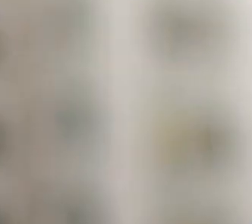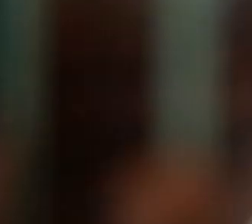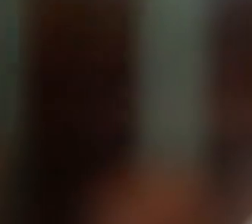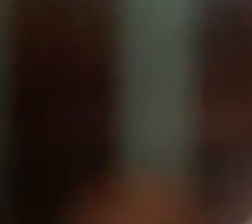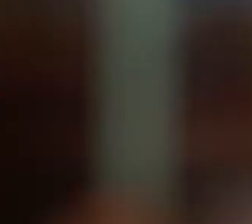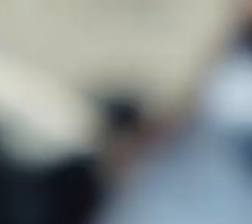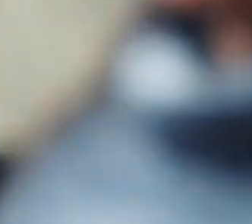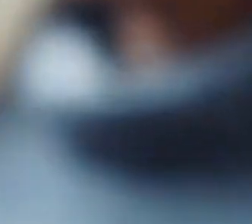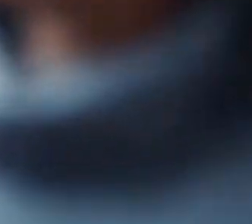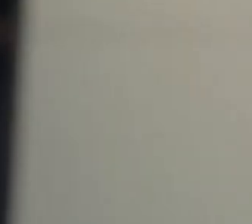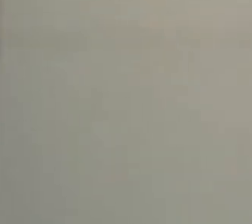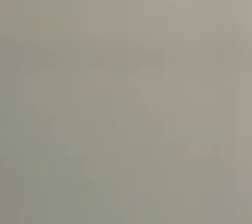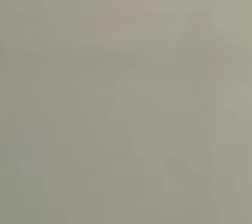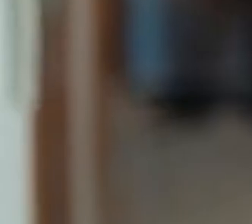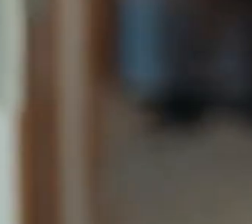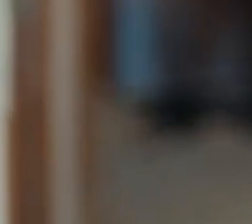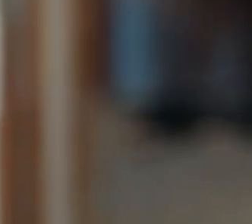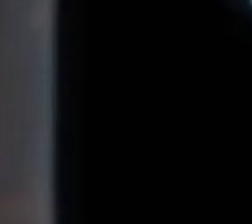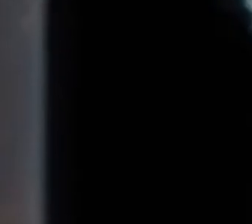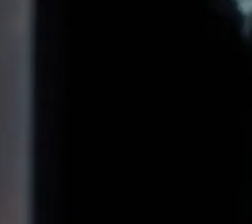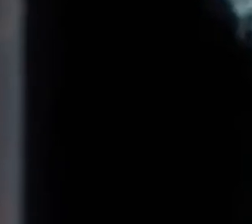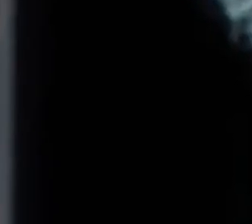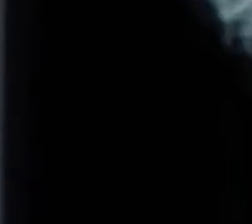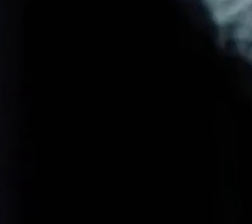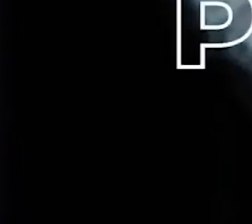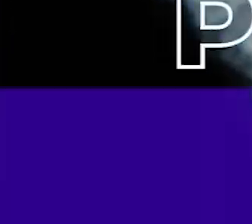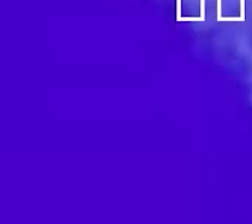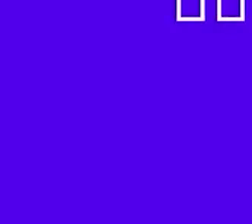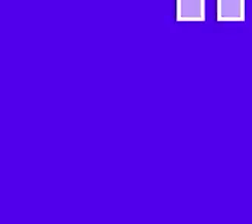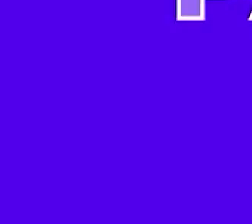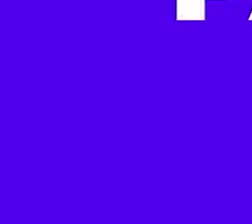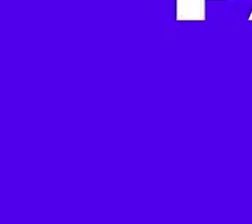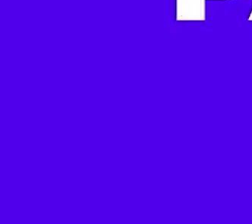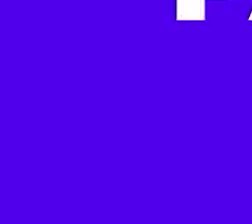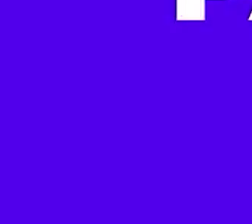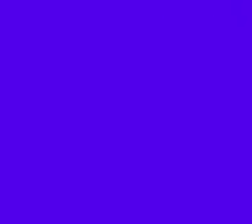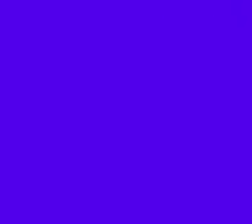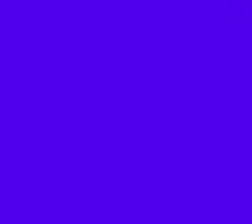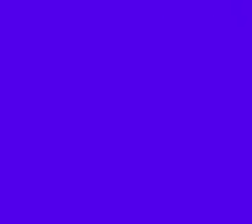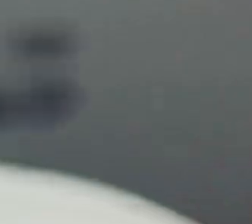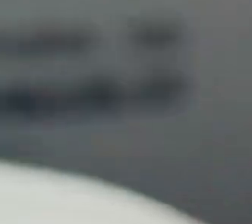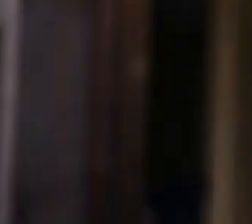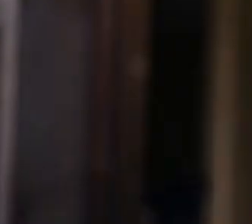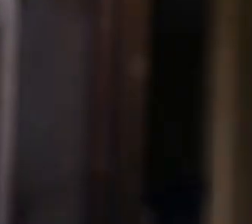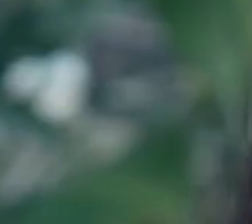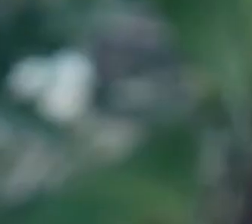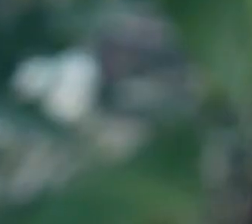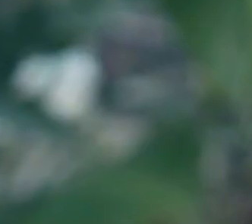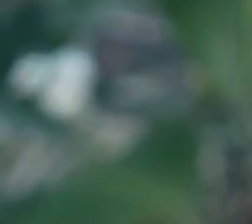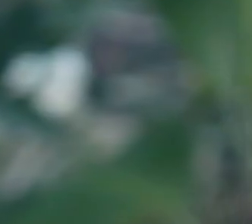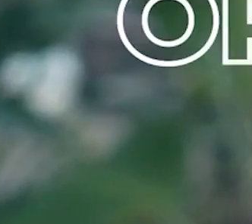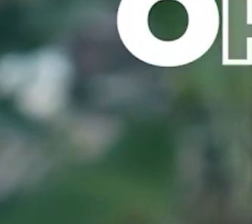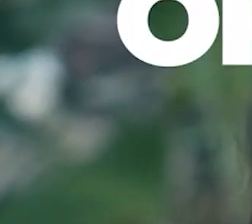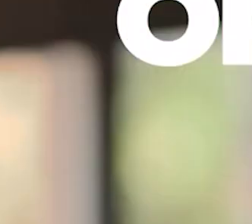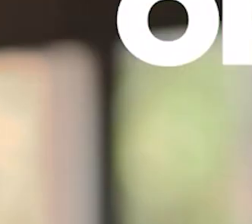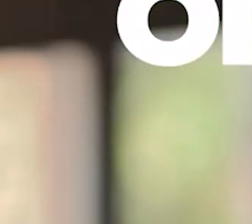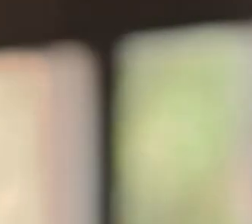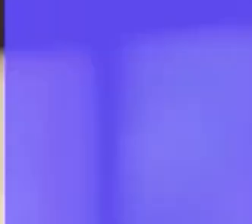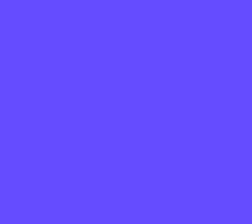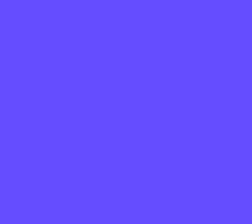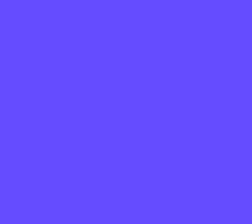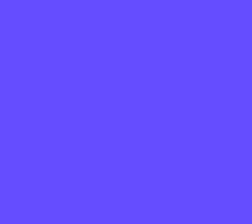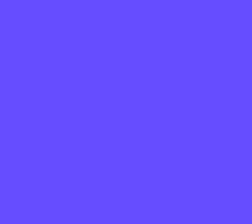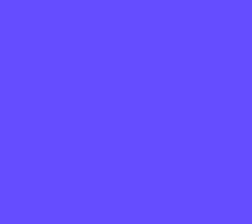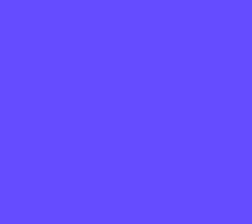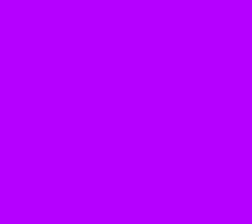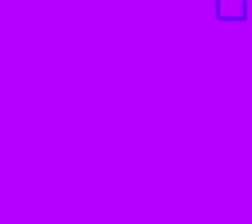Essa mensagem diz respeito a você que rala, que se dedica e quer um Brasil melhor. Um Brasil que respeite a sua força e capacidade